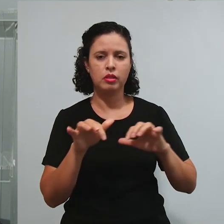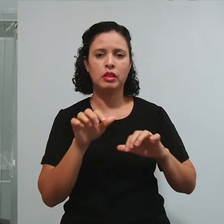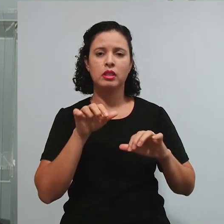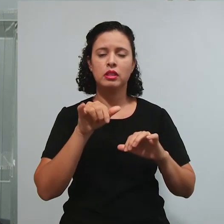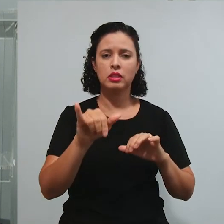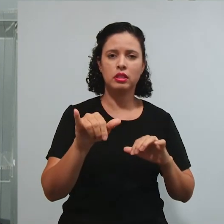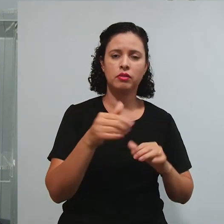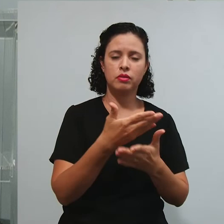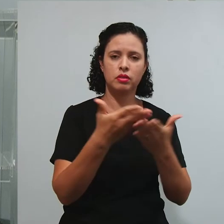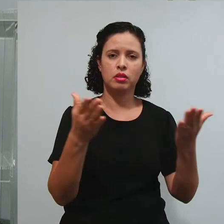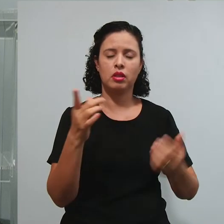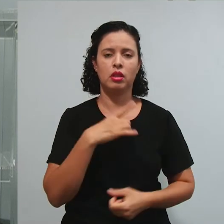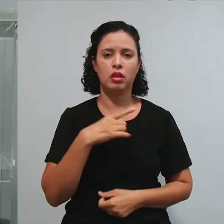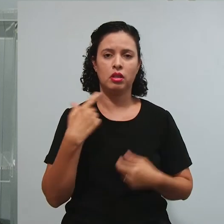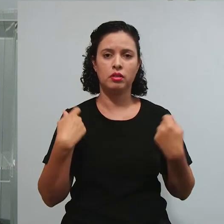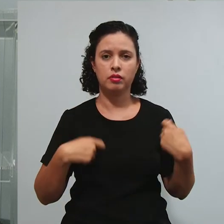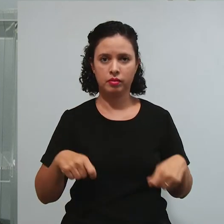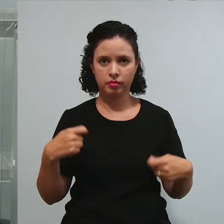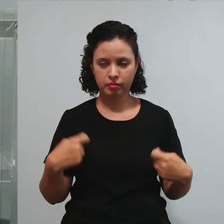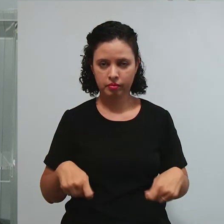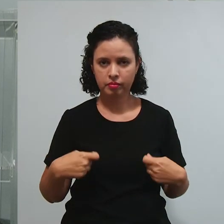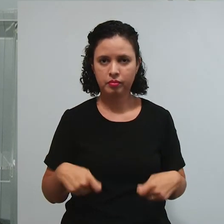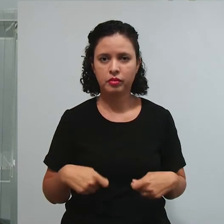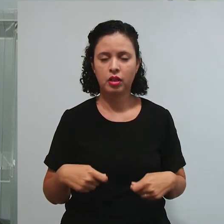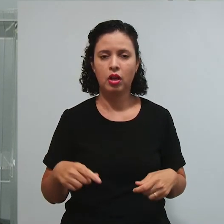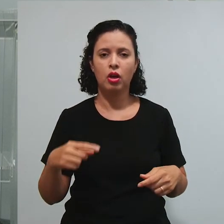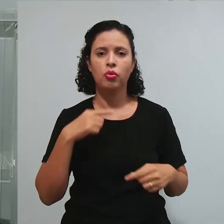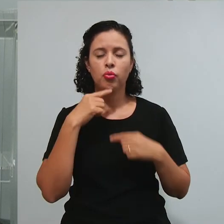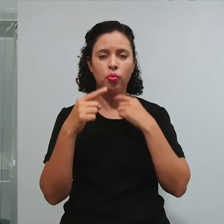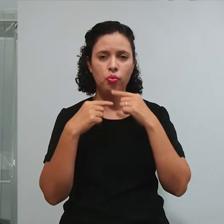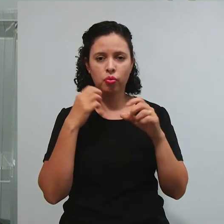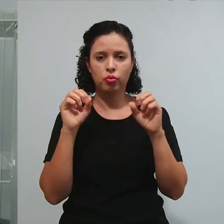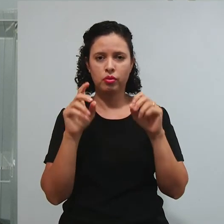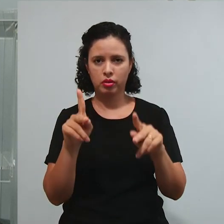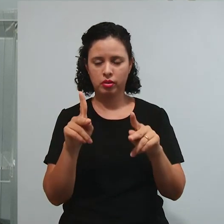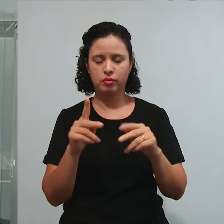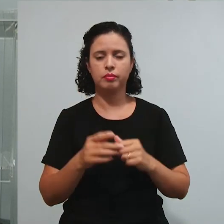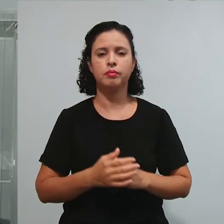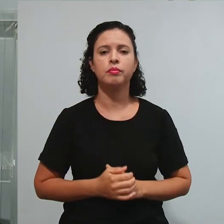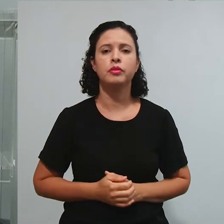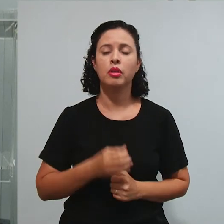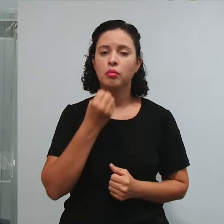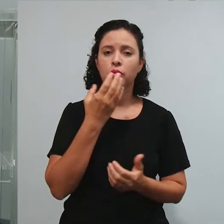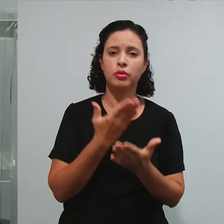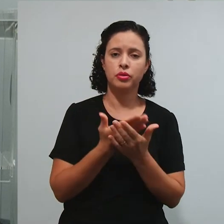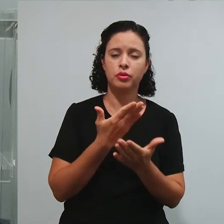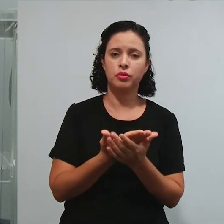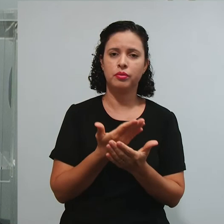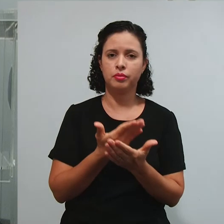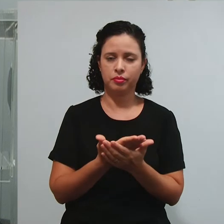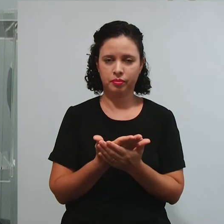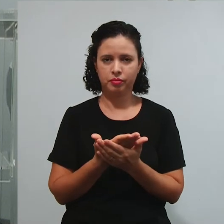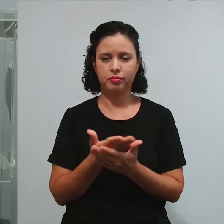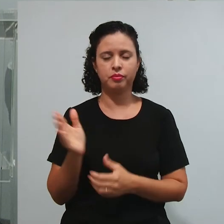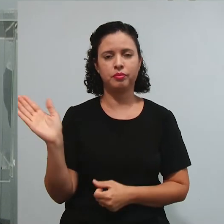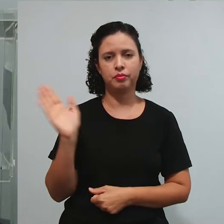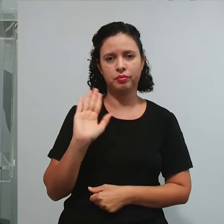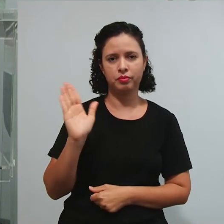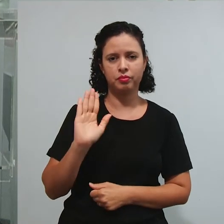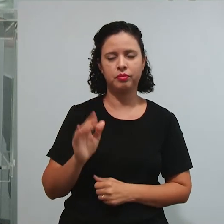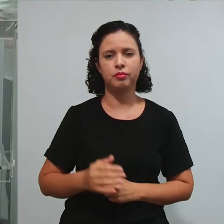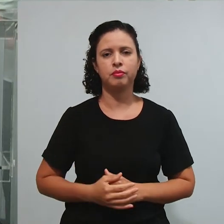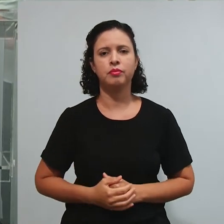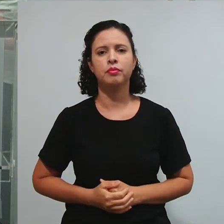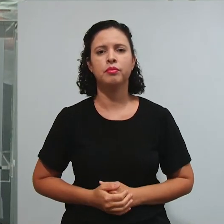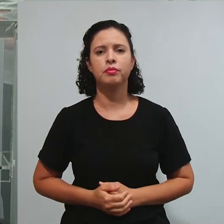caso vocês tenham necessidade para tirar alguma dúvida, tá certo? Bons estudos e vejo vocês na próxima